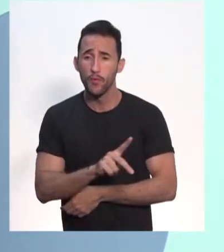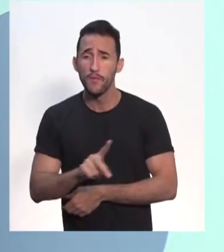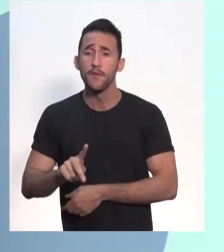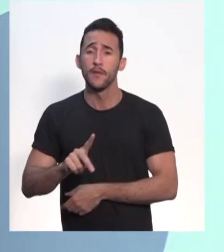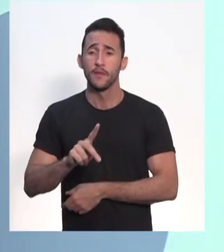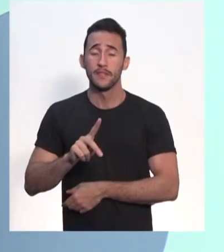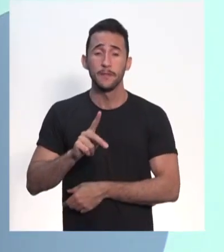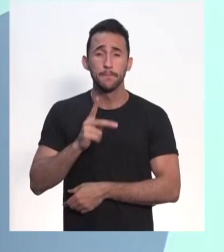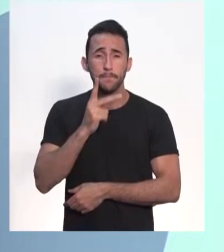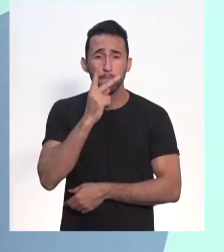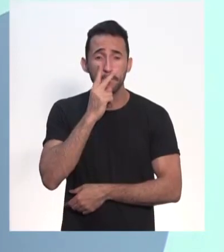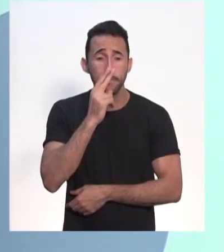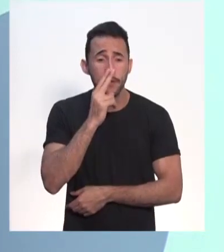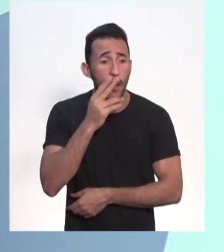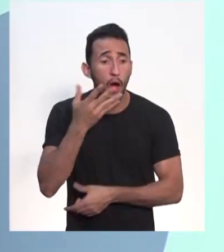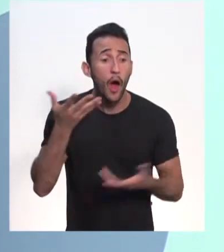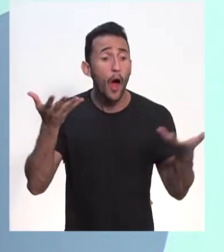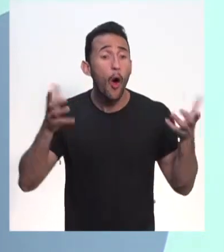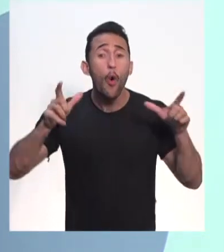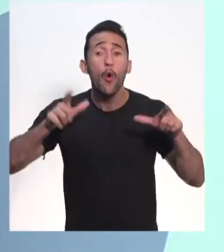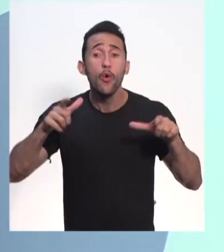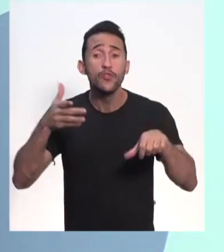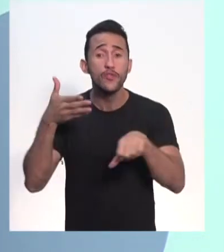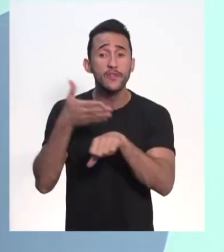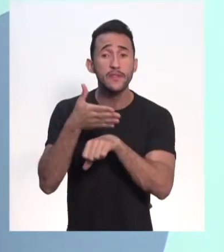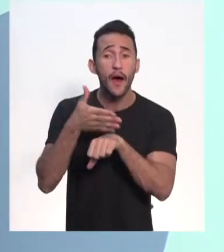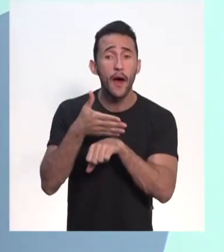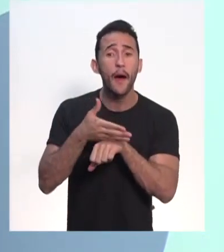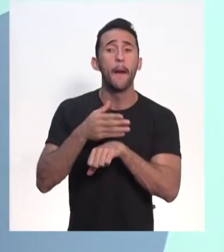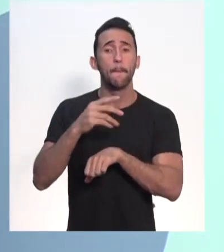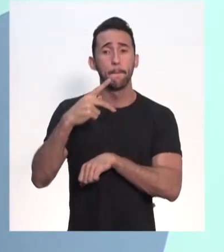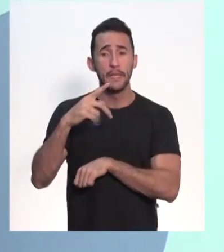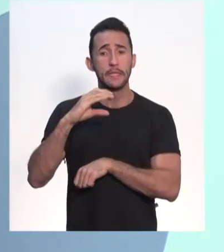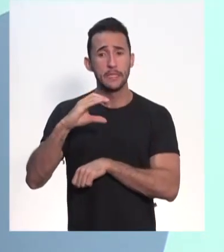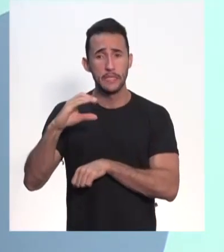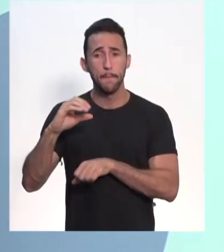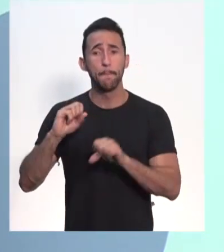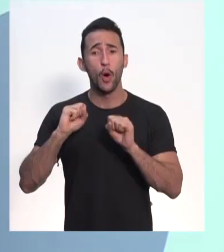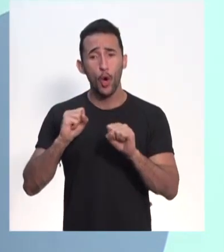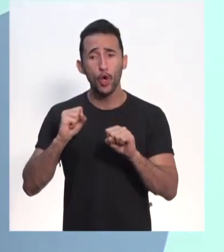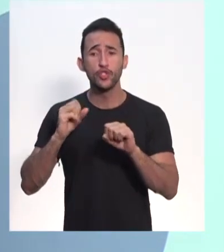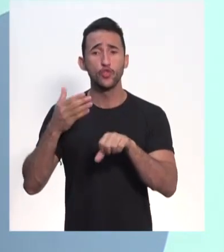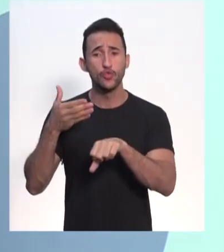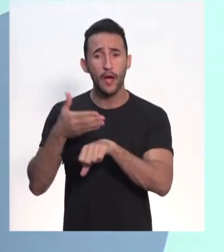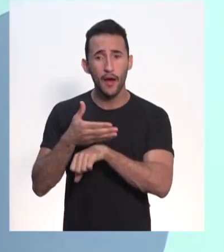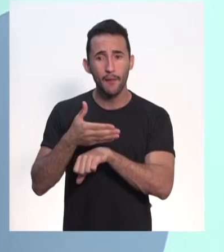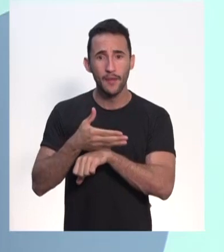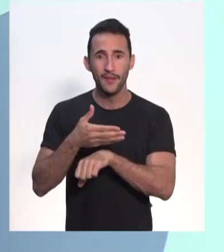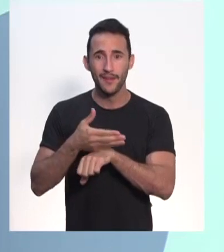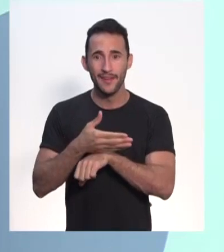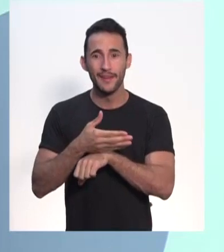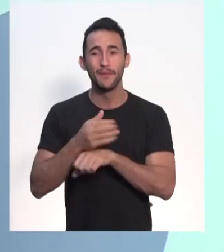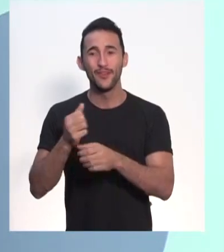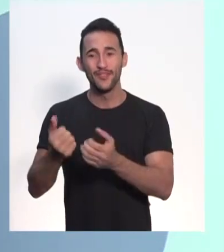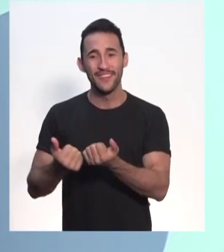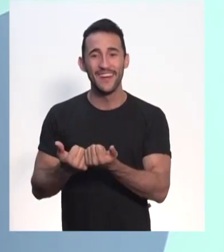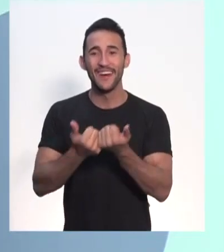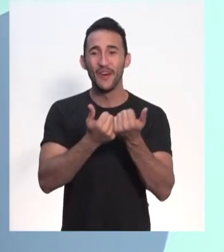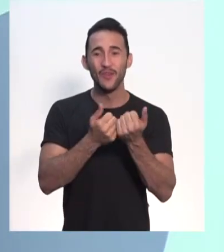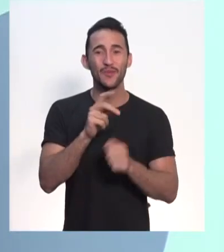estavam começando a trajetória do primeiro bimestre, quando a gente foi interrompido